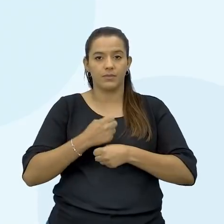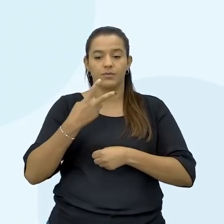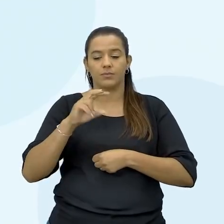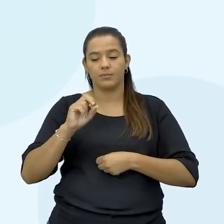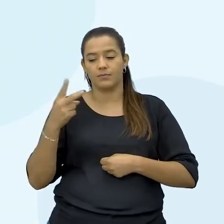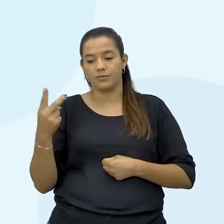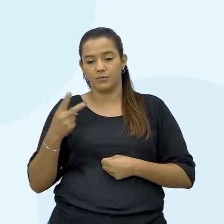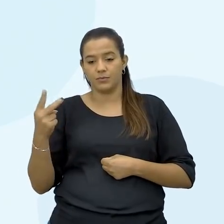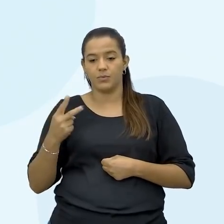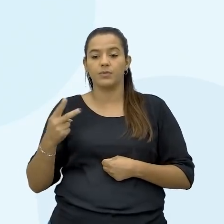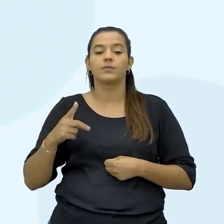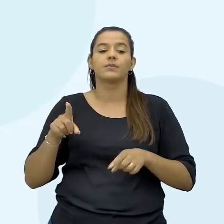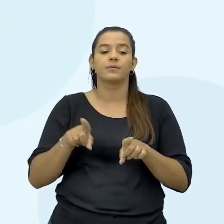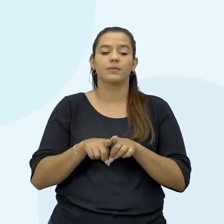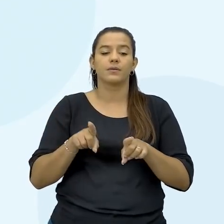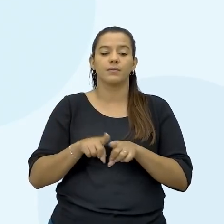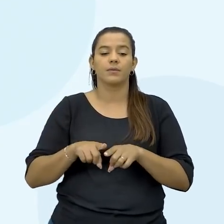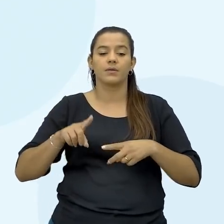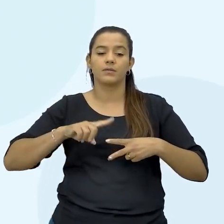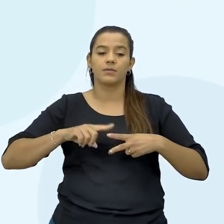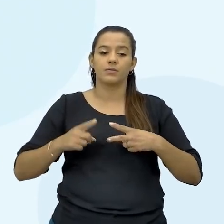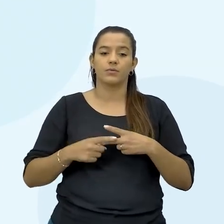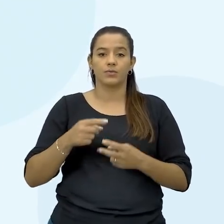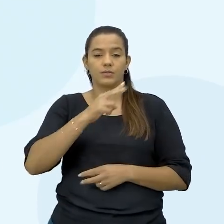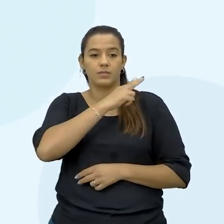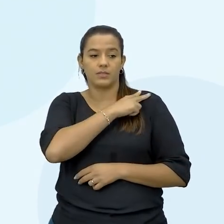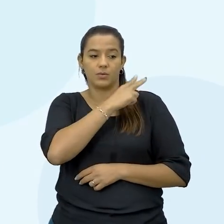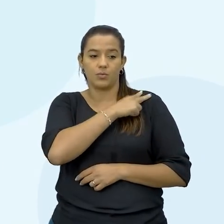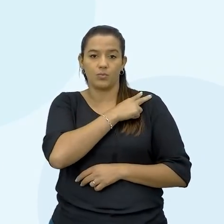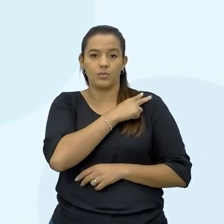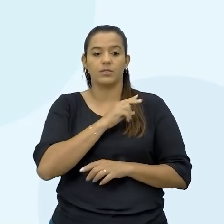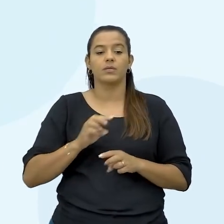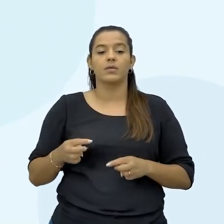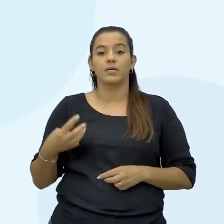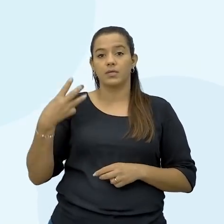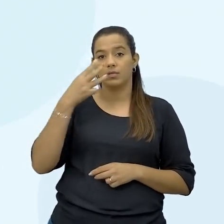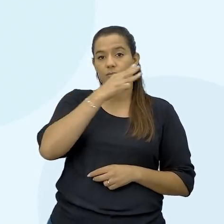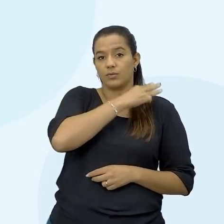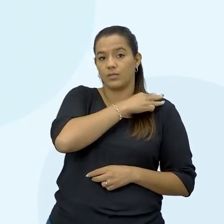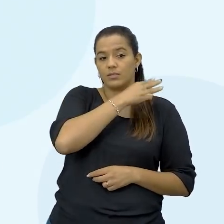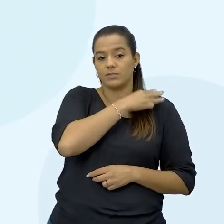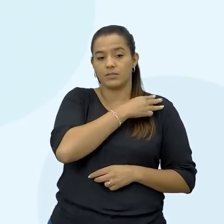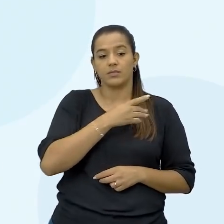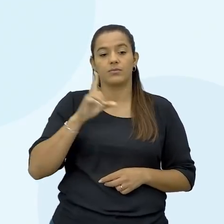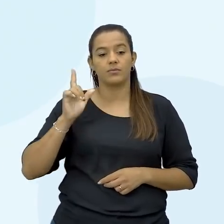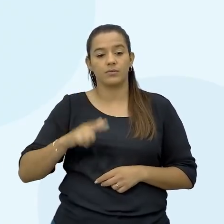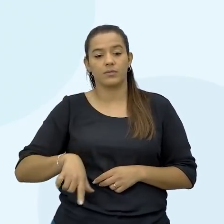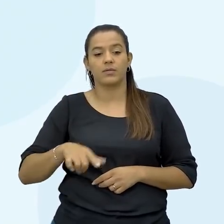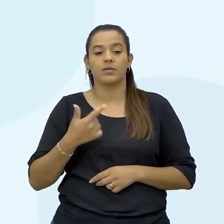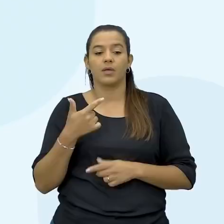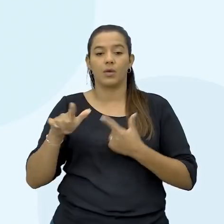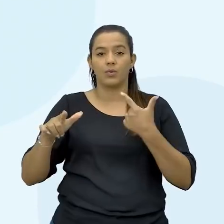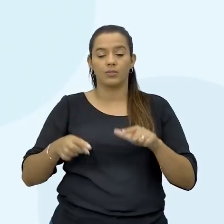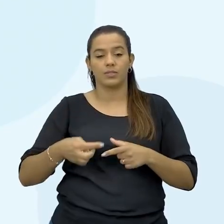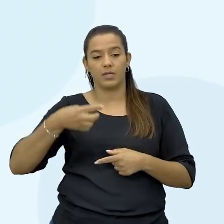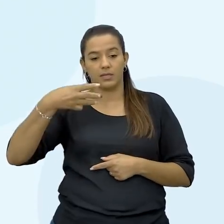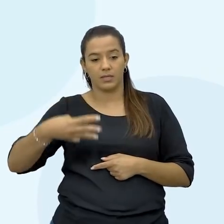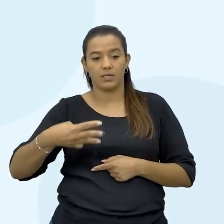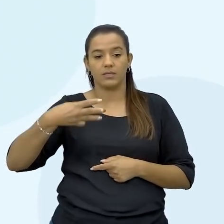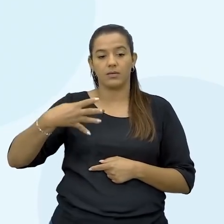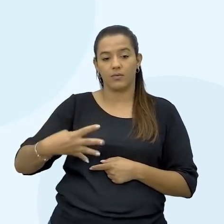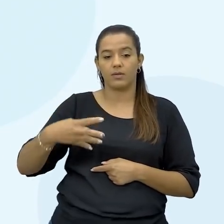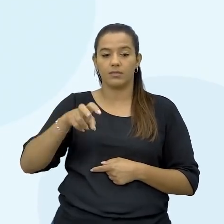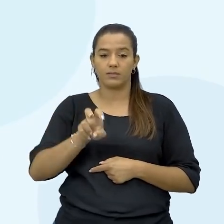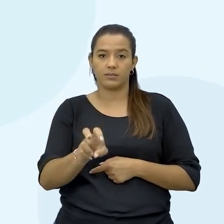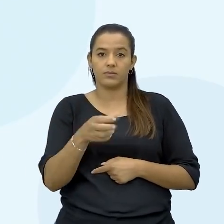2022, conferindo a segunda série do ensino médio, e na terceira série do ensino médio nós teremos as outras unidades